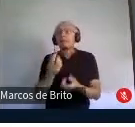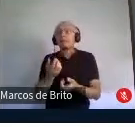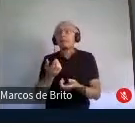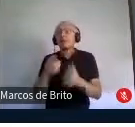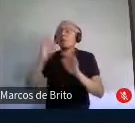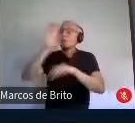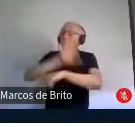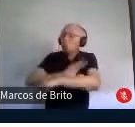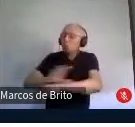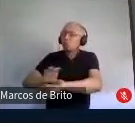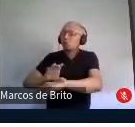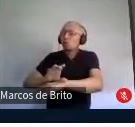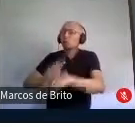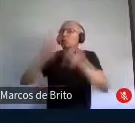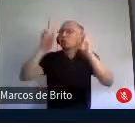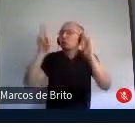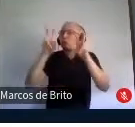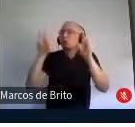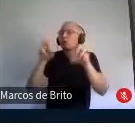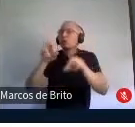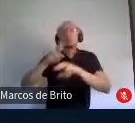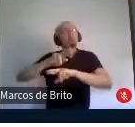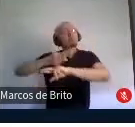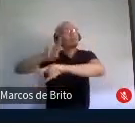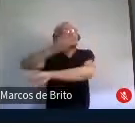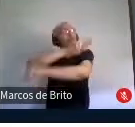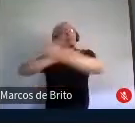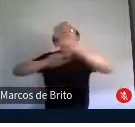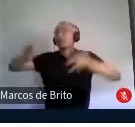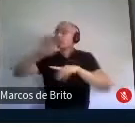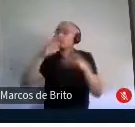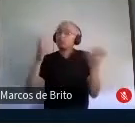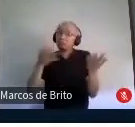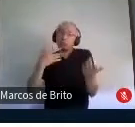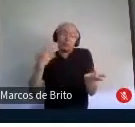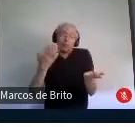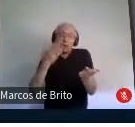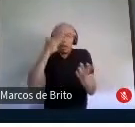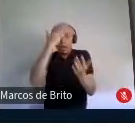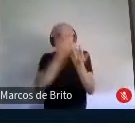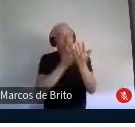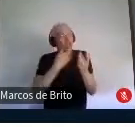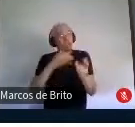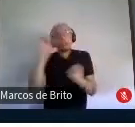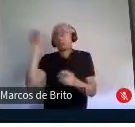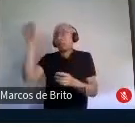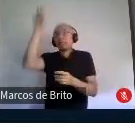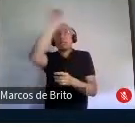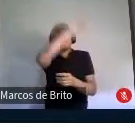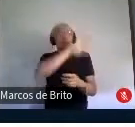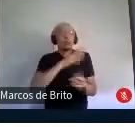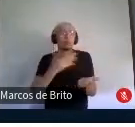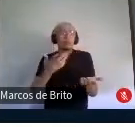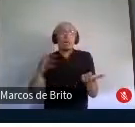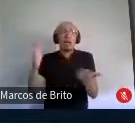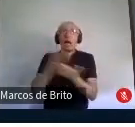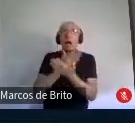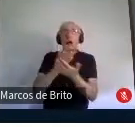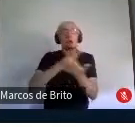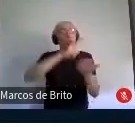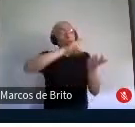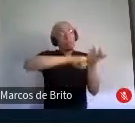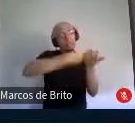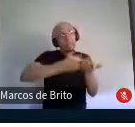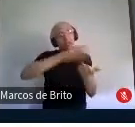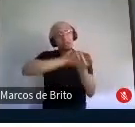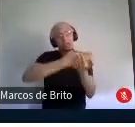e intitula essa oferta como ele acredita que deve ser. Nós vimos muitos cursos com o nome de tradução e interpretação